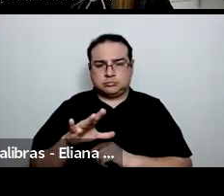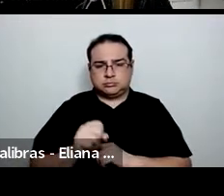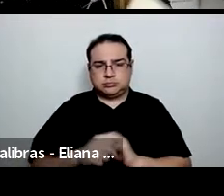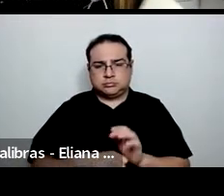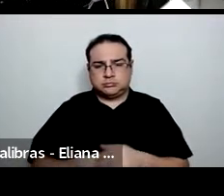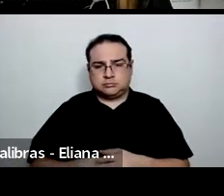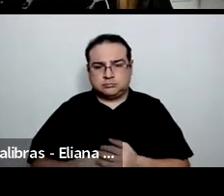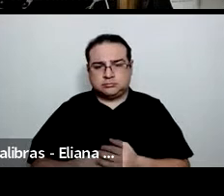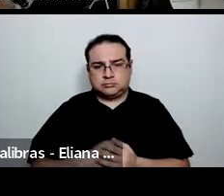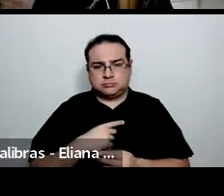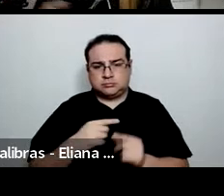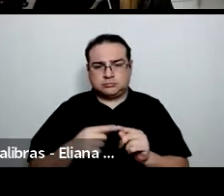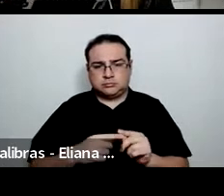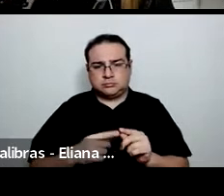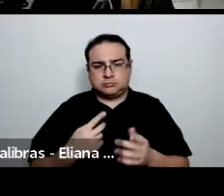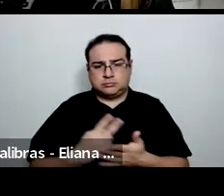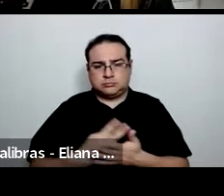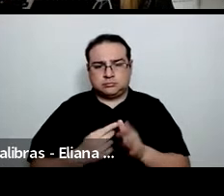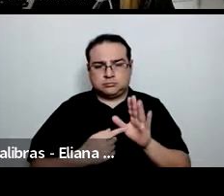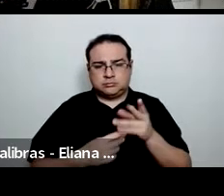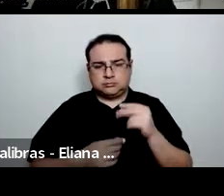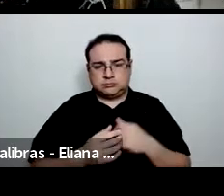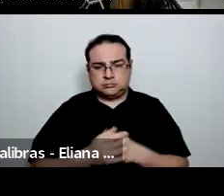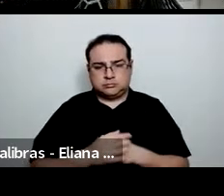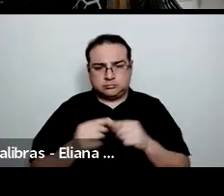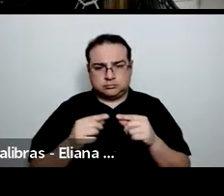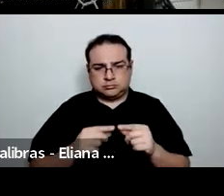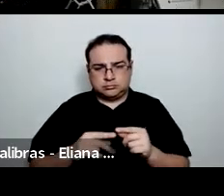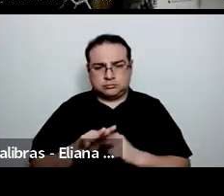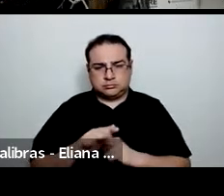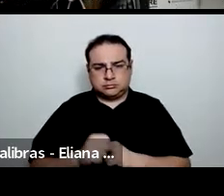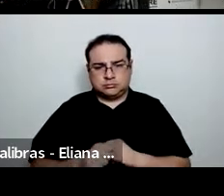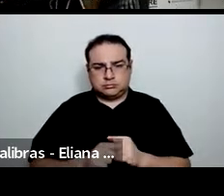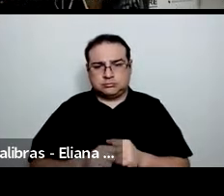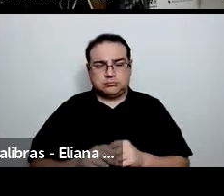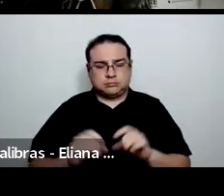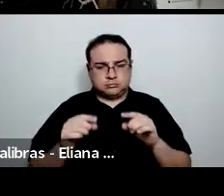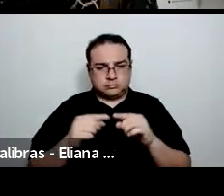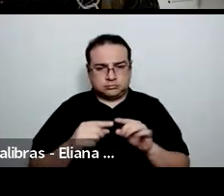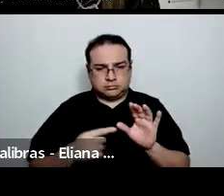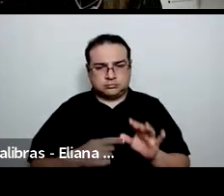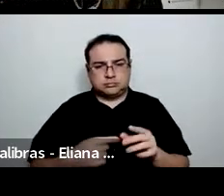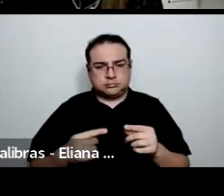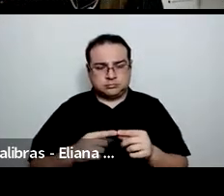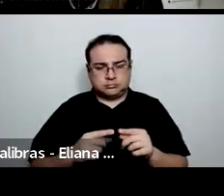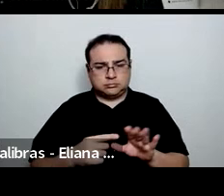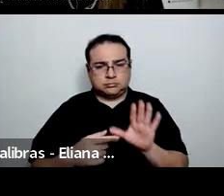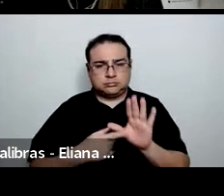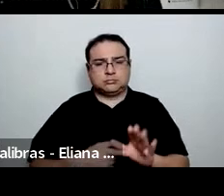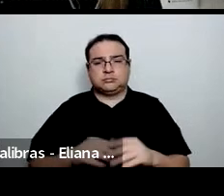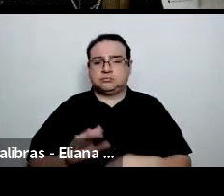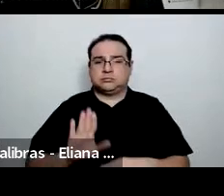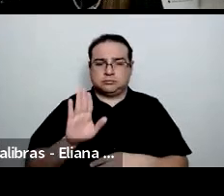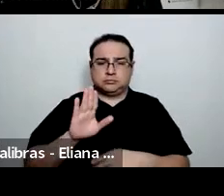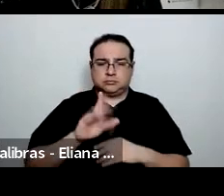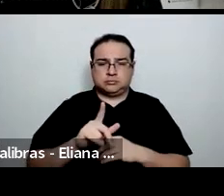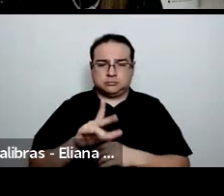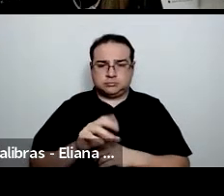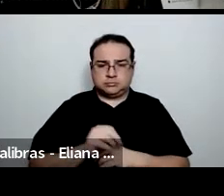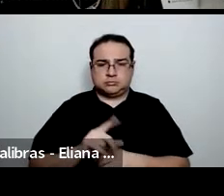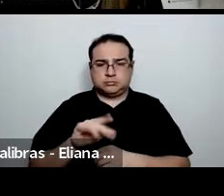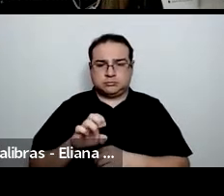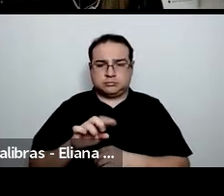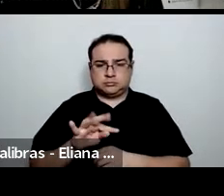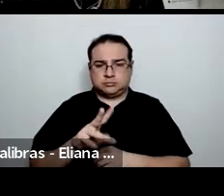assunto requerimento de regularização de omissão de prestação de contas eleitorais apresentados por candidato ao cargo de deputado estadual